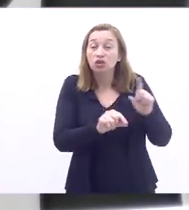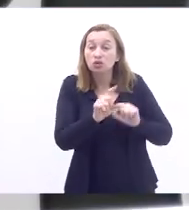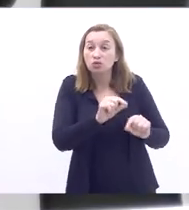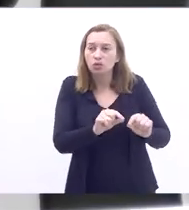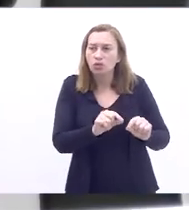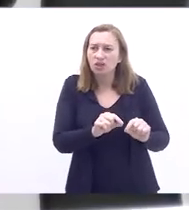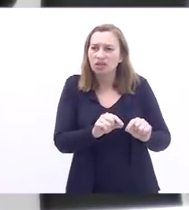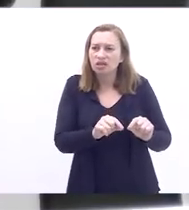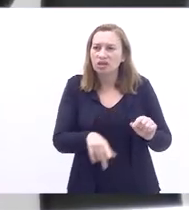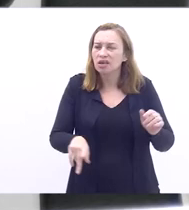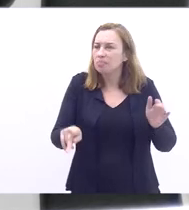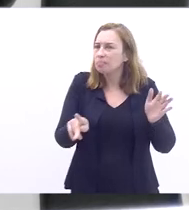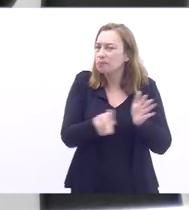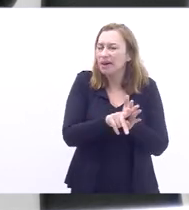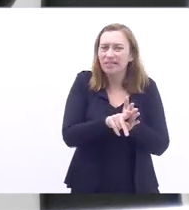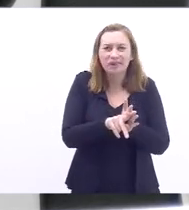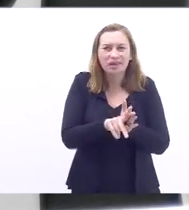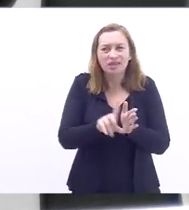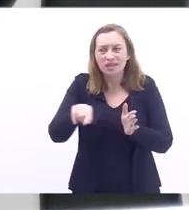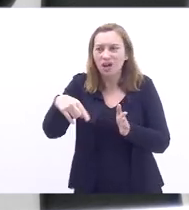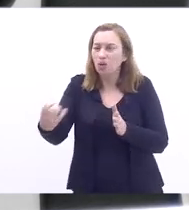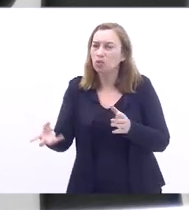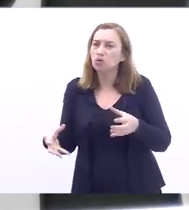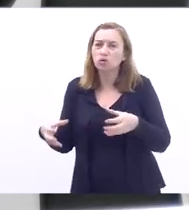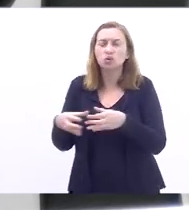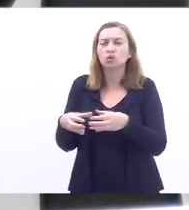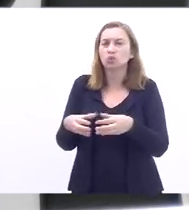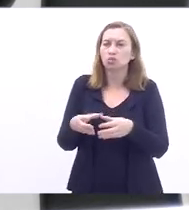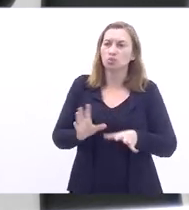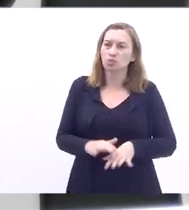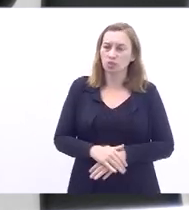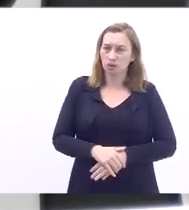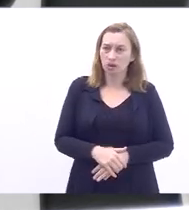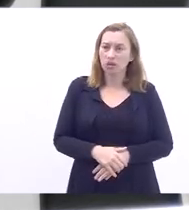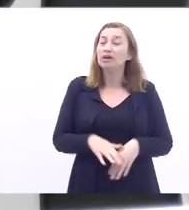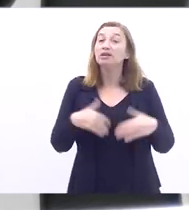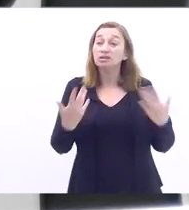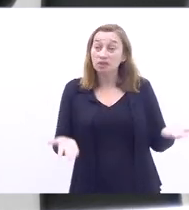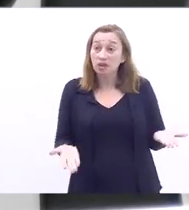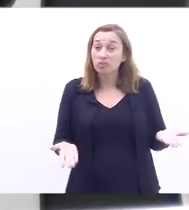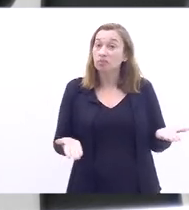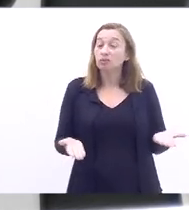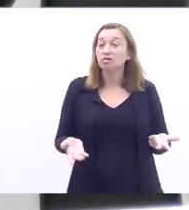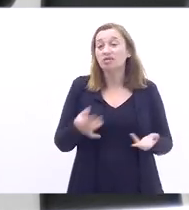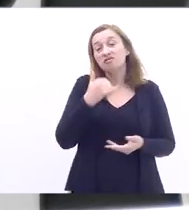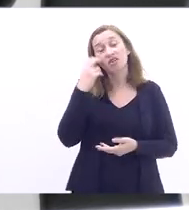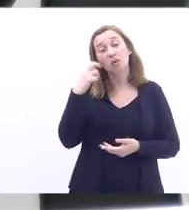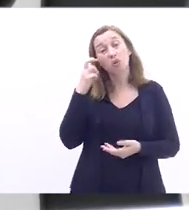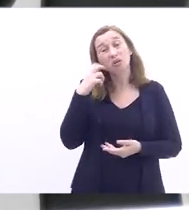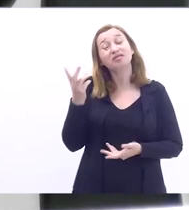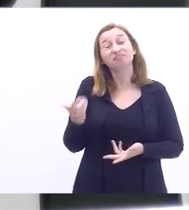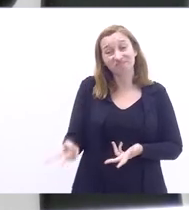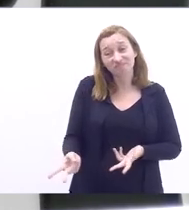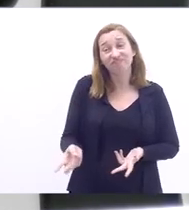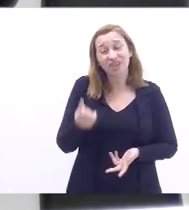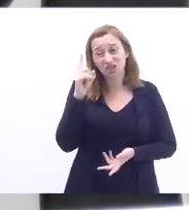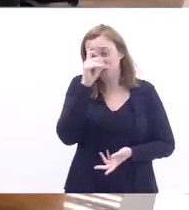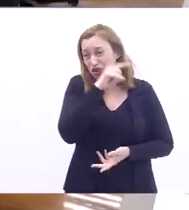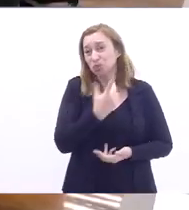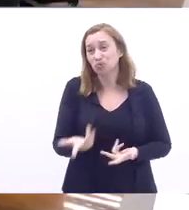que está acima muito acima das atribuições deles então assim É vergonhoso o